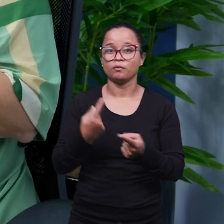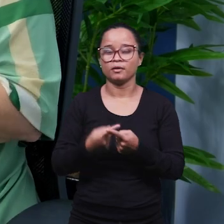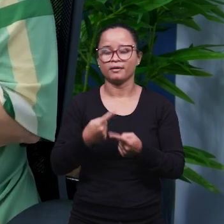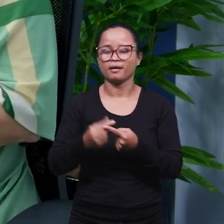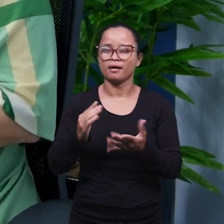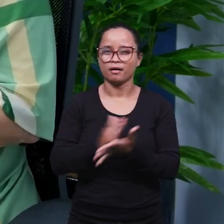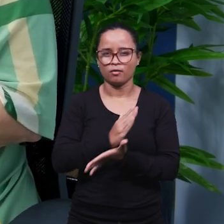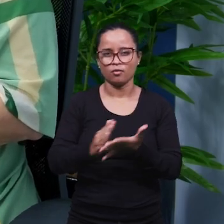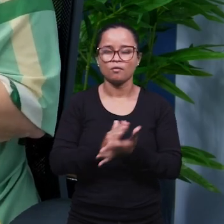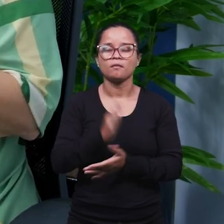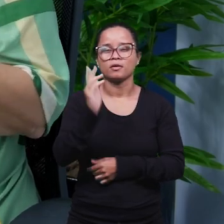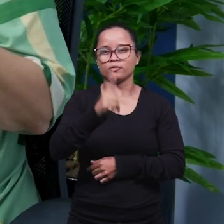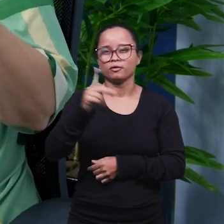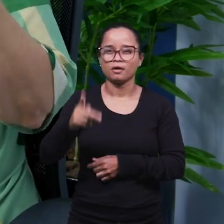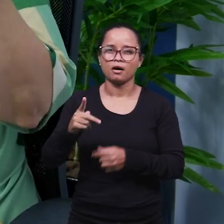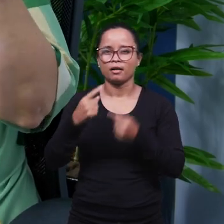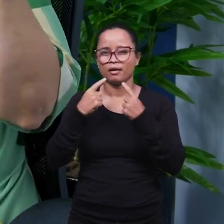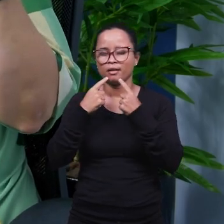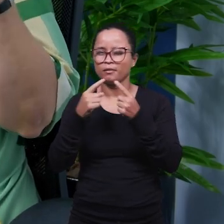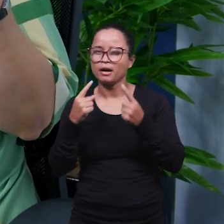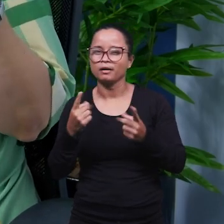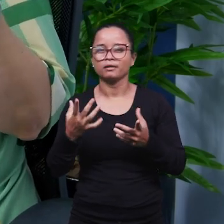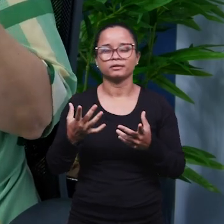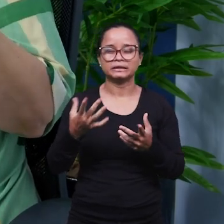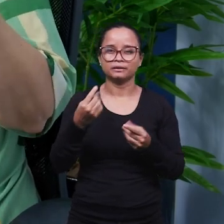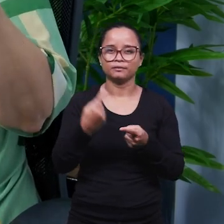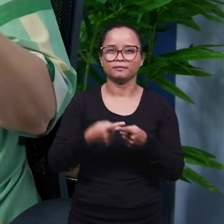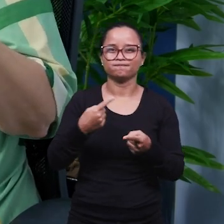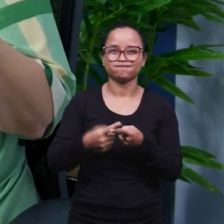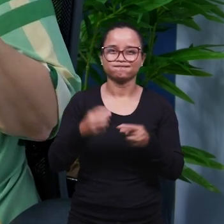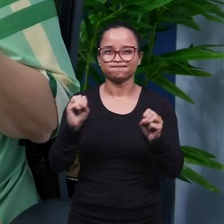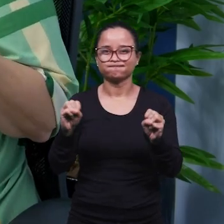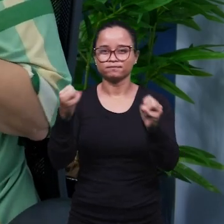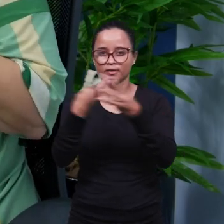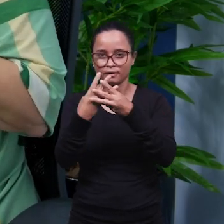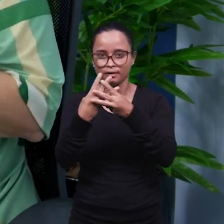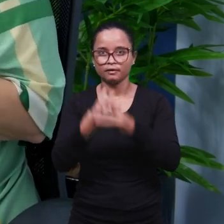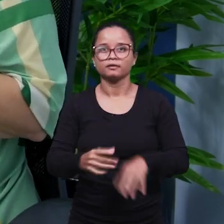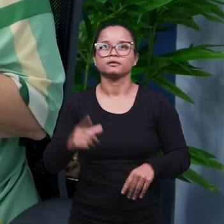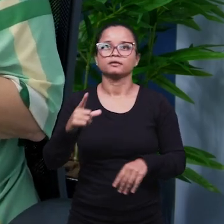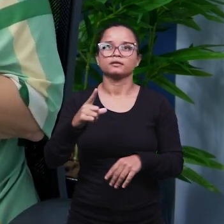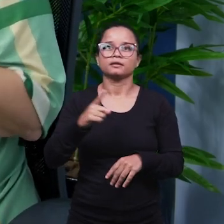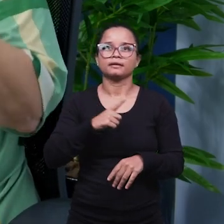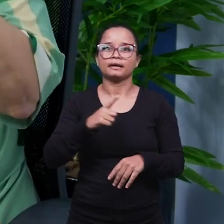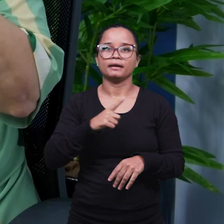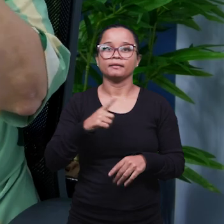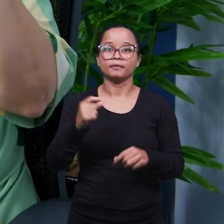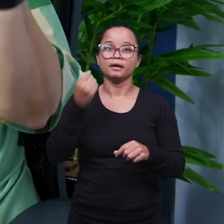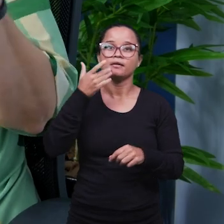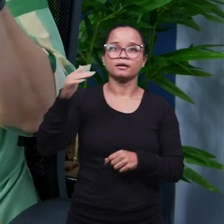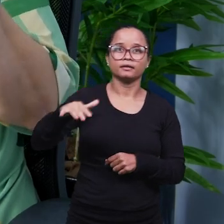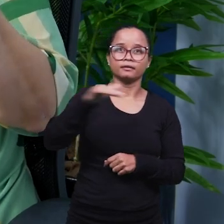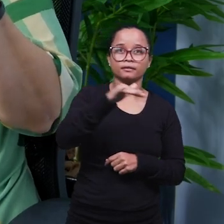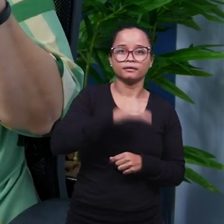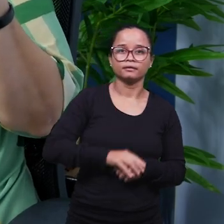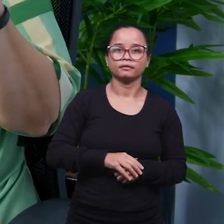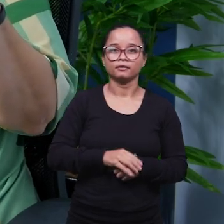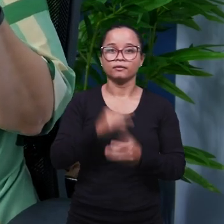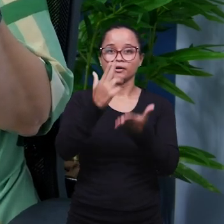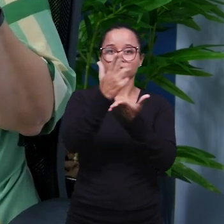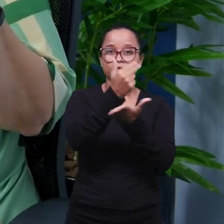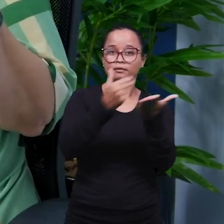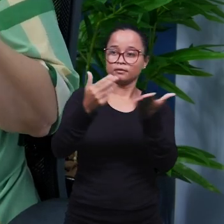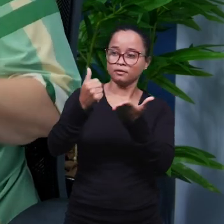professoras reclamaram que o slide, quando ele vem, né, para a criança típica, ele vem com o desenho e